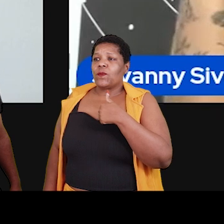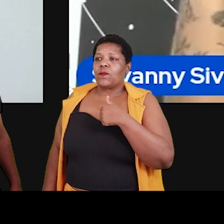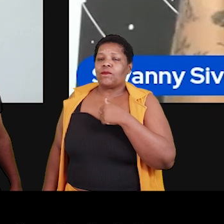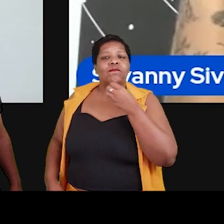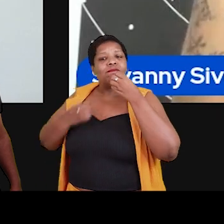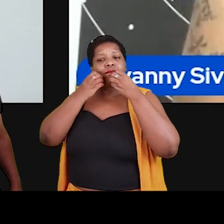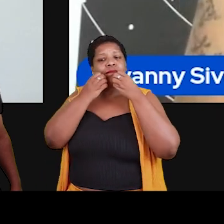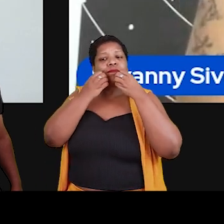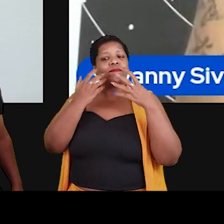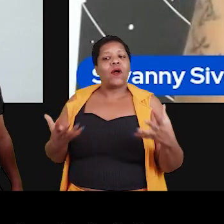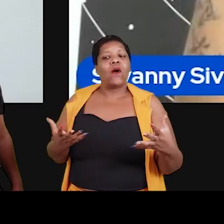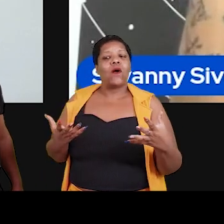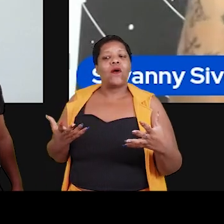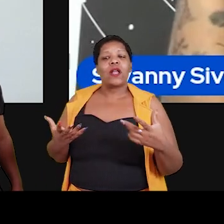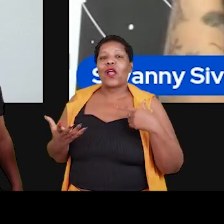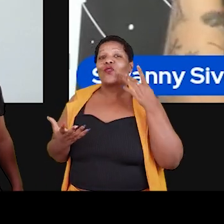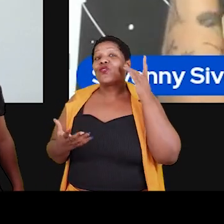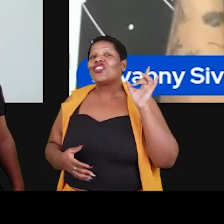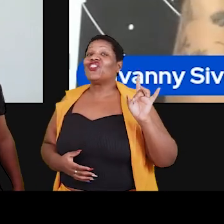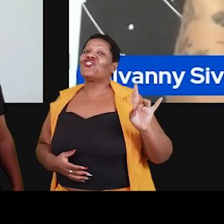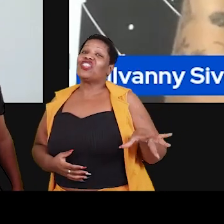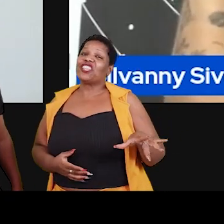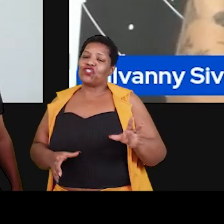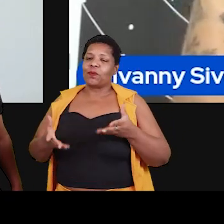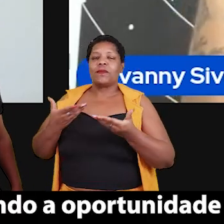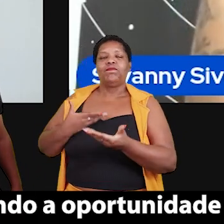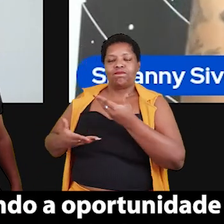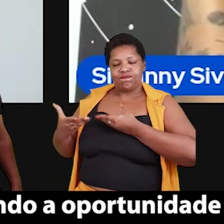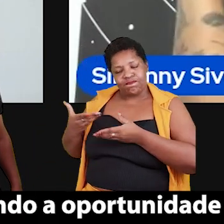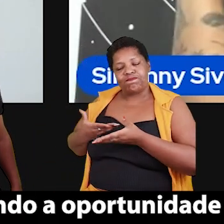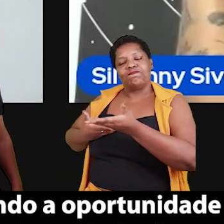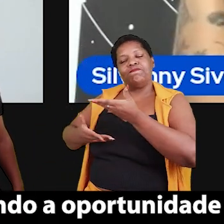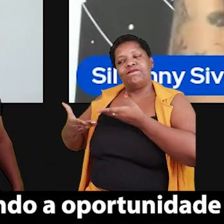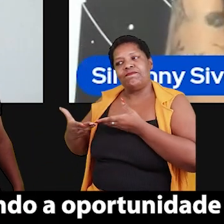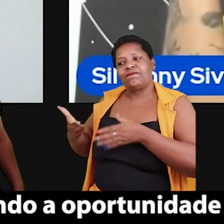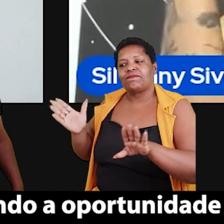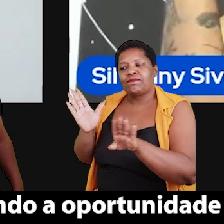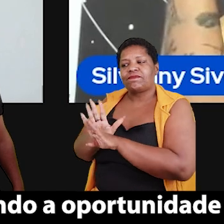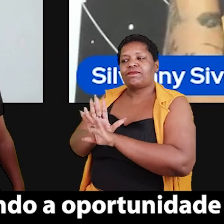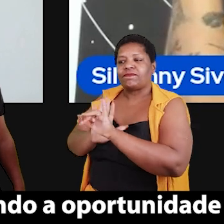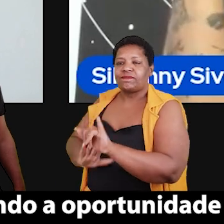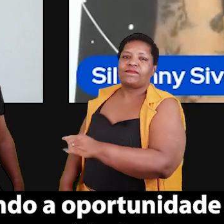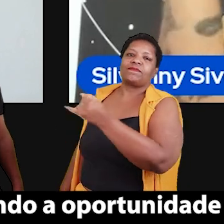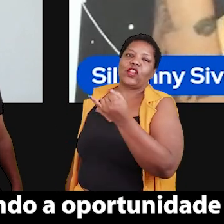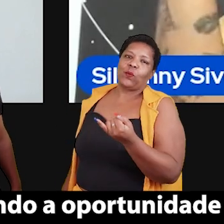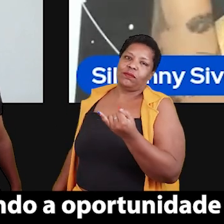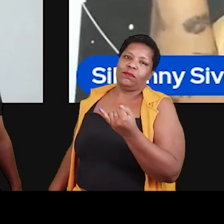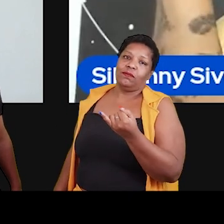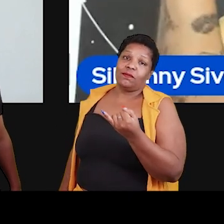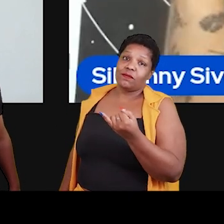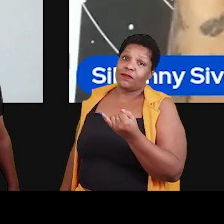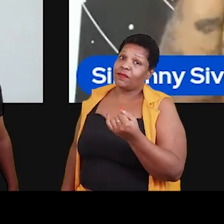que bom que eu não desisti de me preparar para quando a oportunidade aparecesse, que é